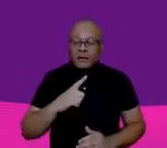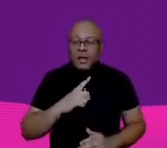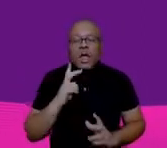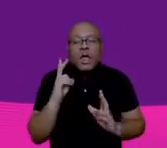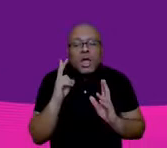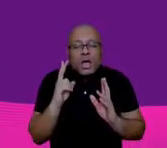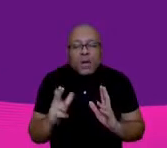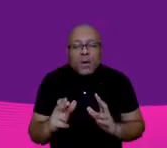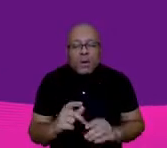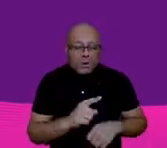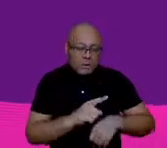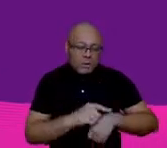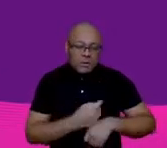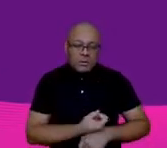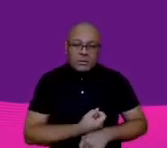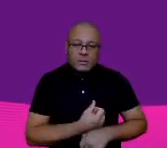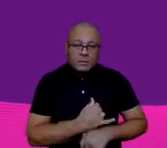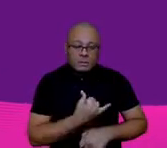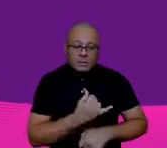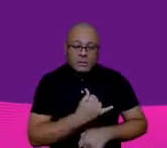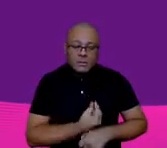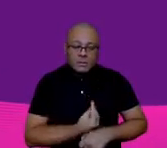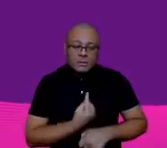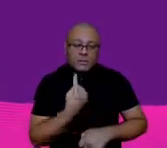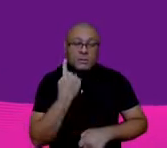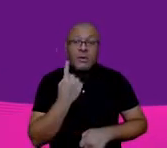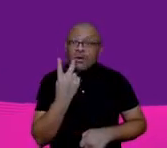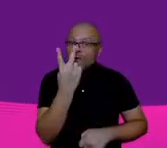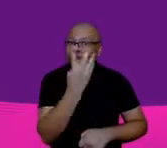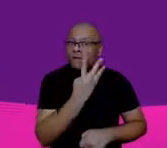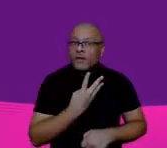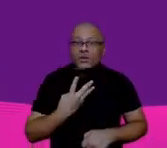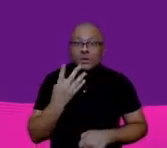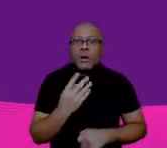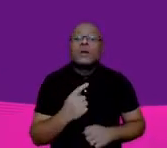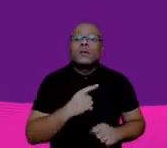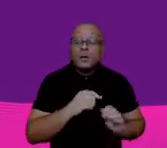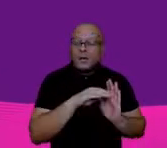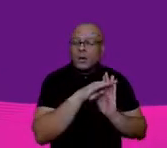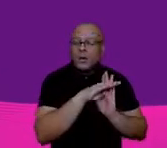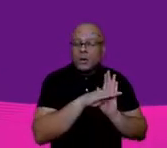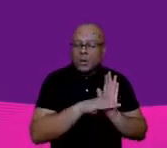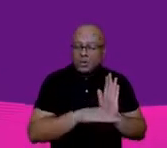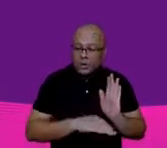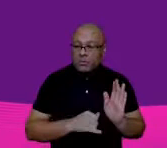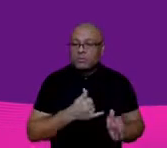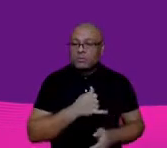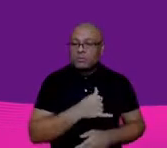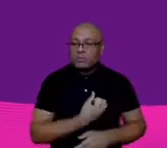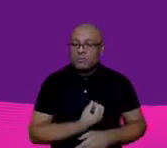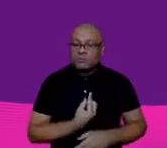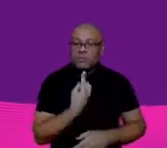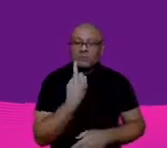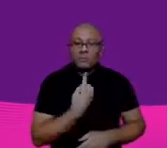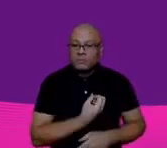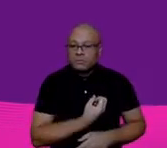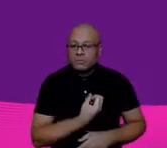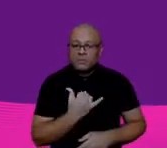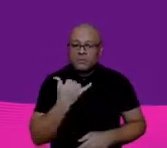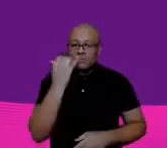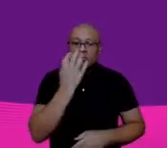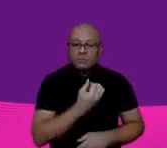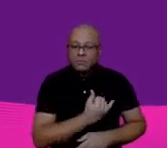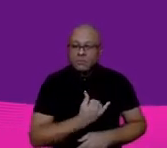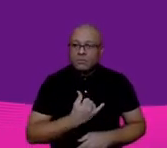isso fica pulsando 24 horas por dia, a gente programa esse aparelho de forma que ele entregue uma energia suficiente para melhorar os